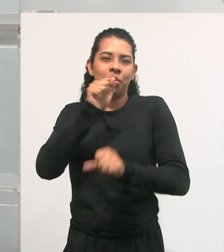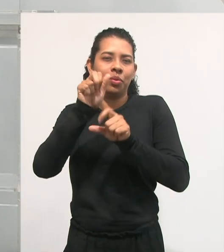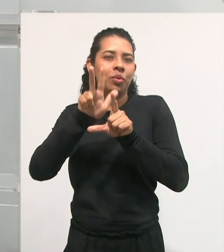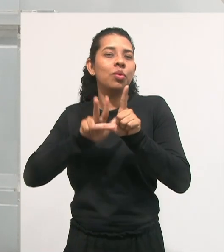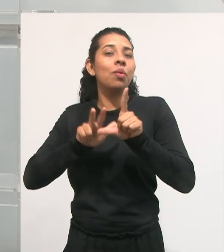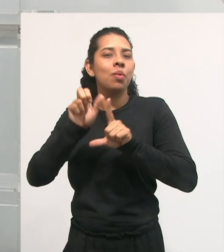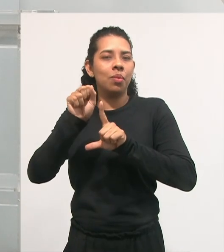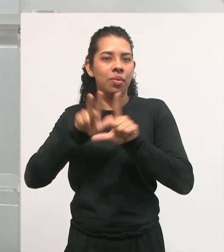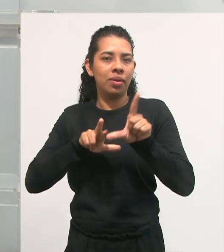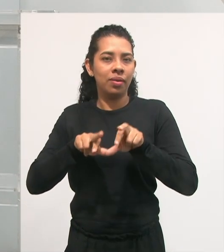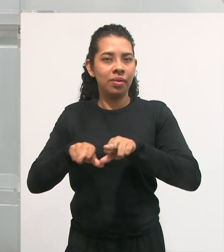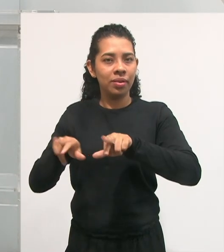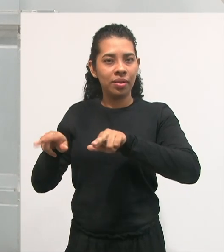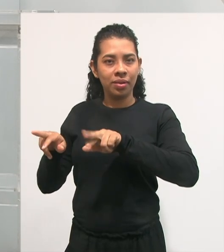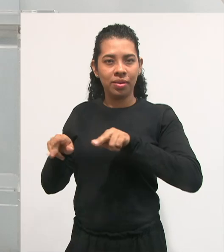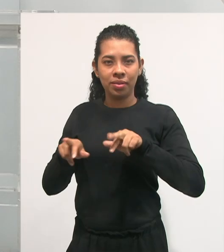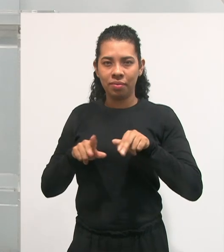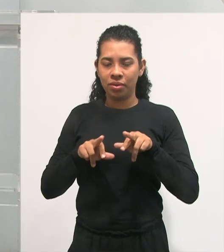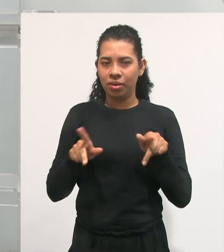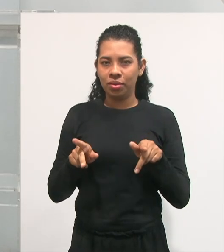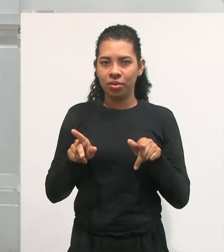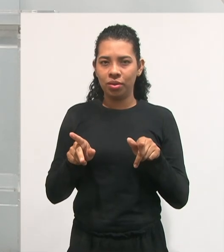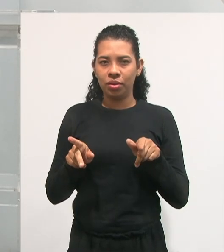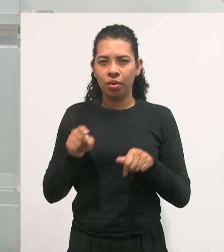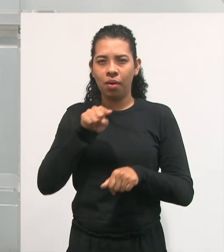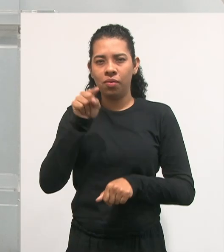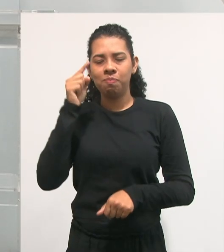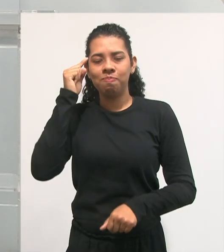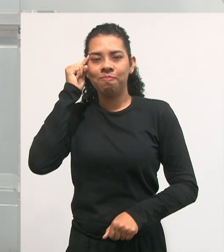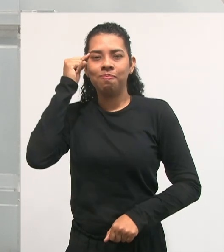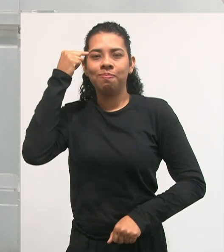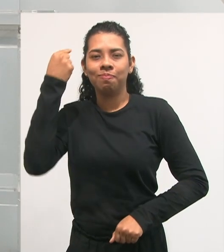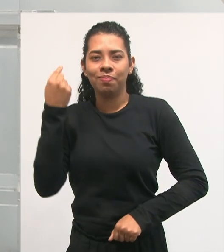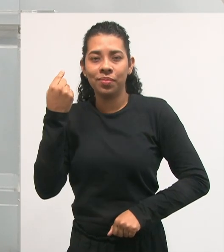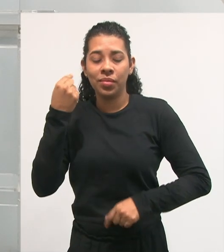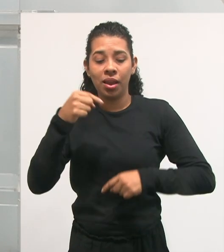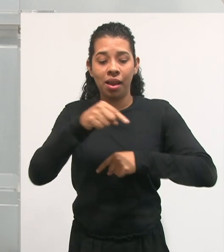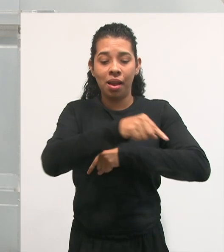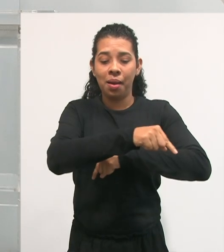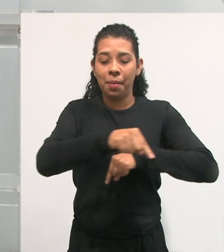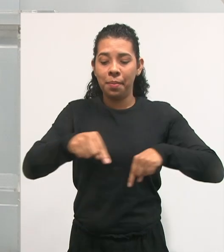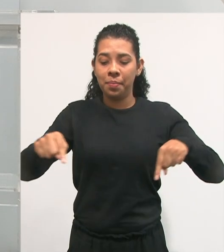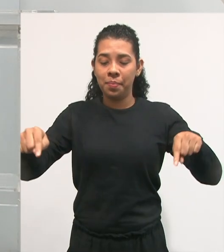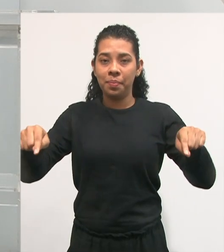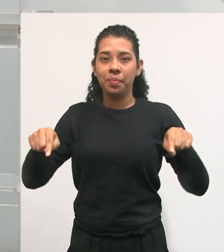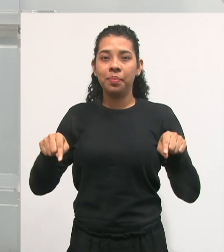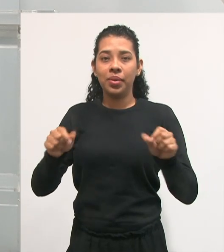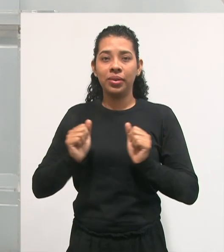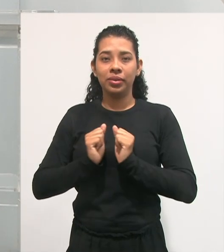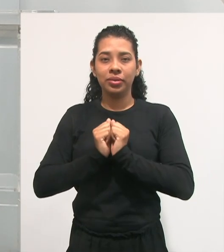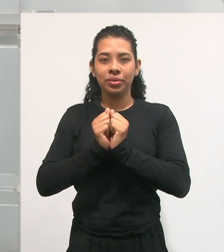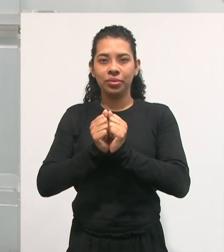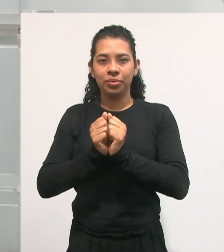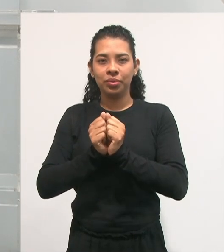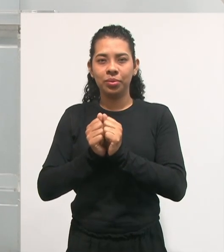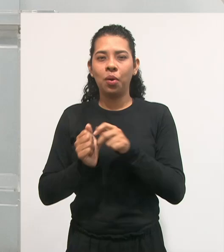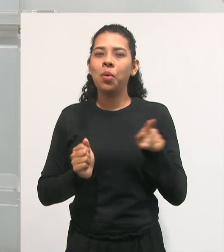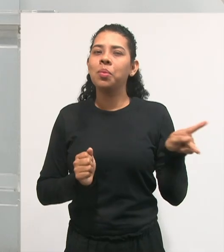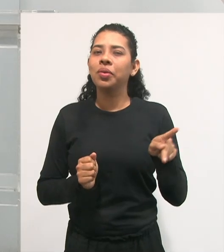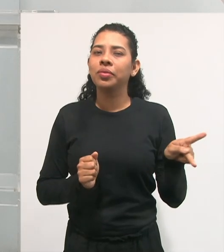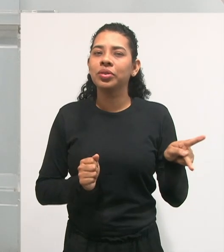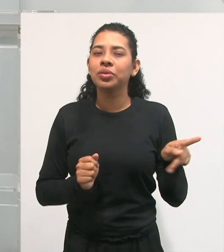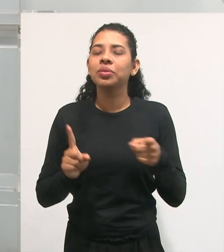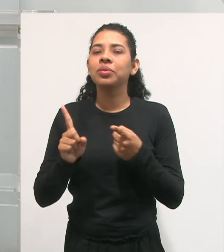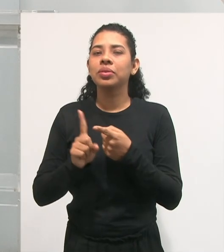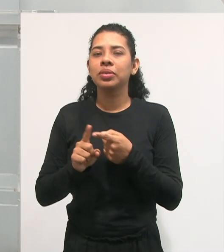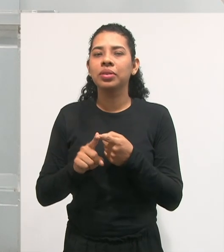uma replicação, né, ela tenta simular uma sala de aula, em que o professor participa, mas os alunos também interagem